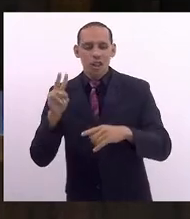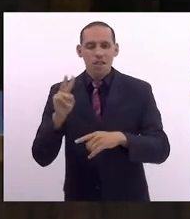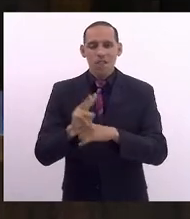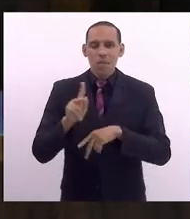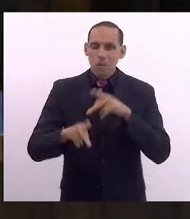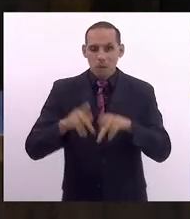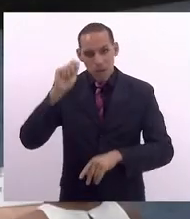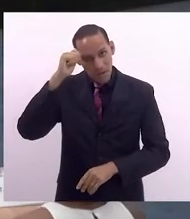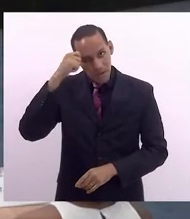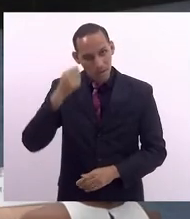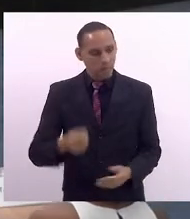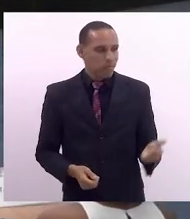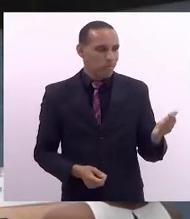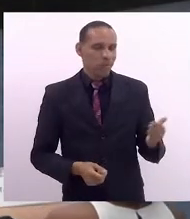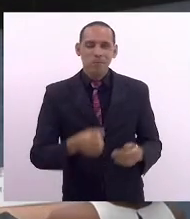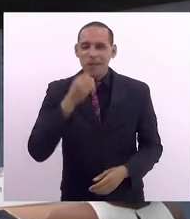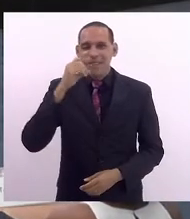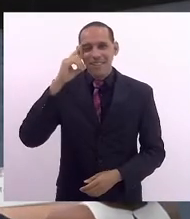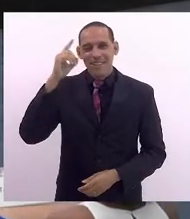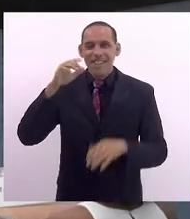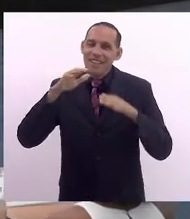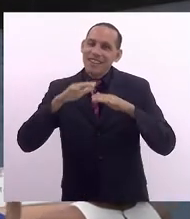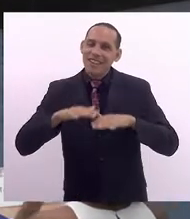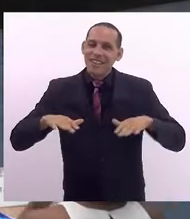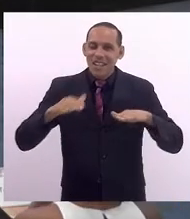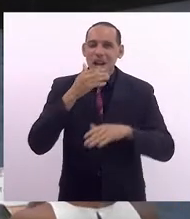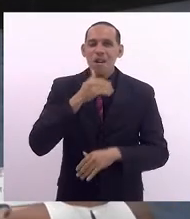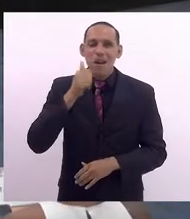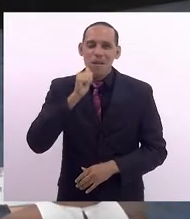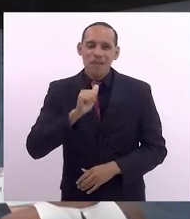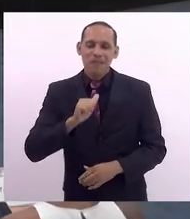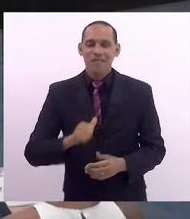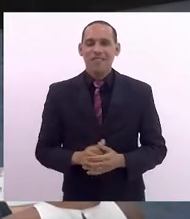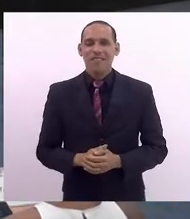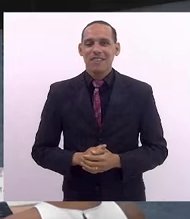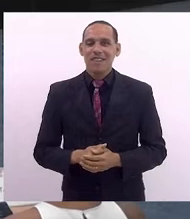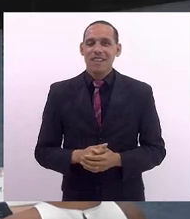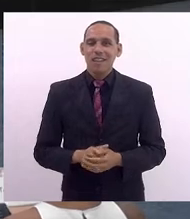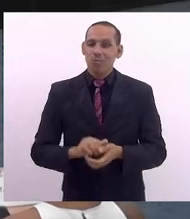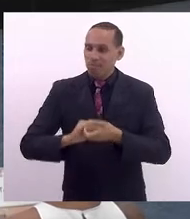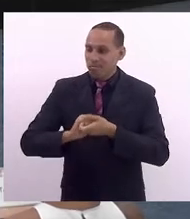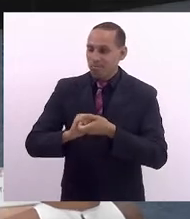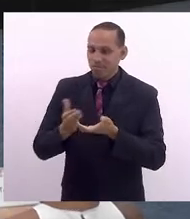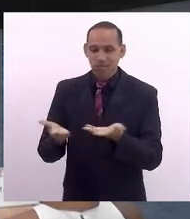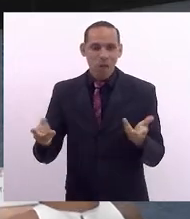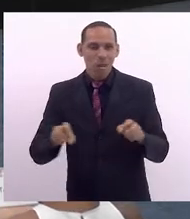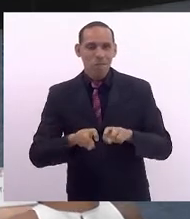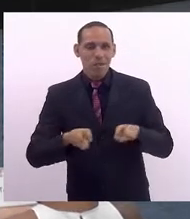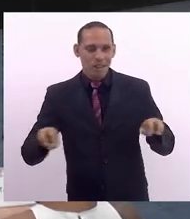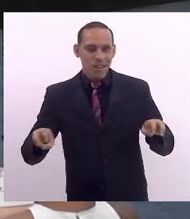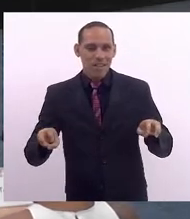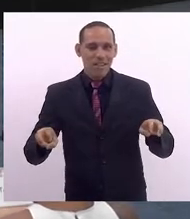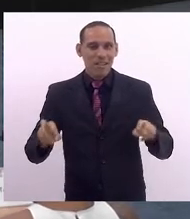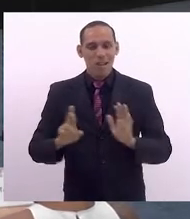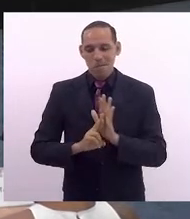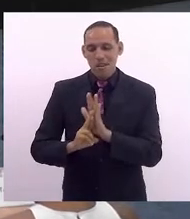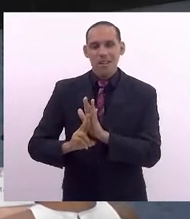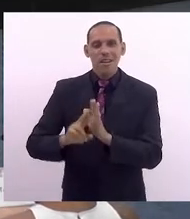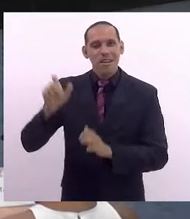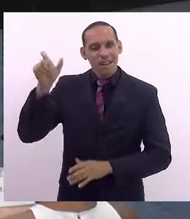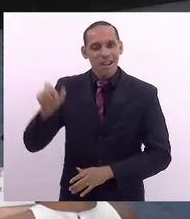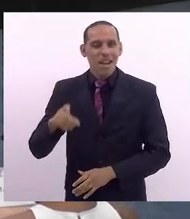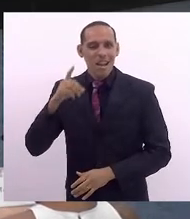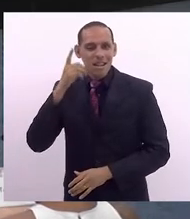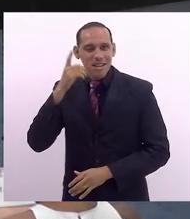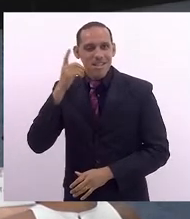Negra. Bom dia a todas, todos e todes. Eu cumprimento a mesa em nome da deputada Dani Monteiro, por quem eu nutro